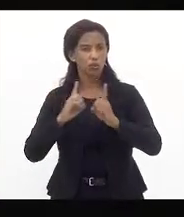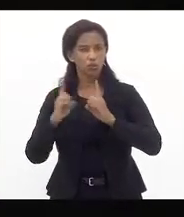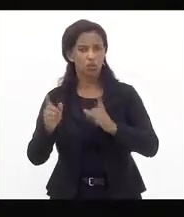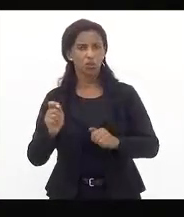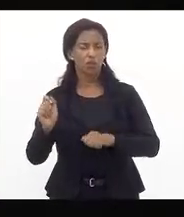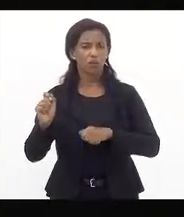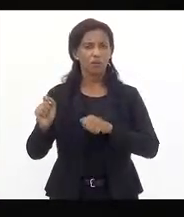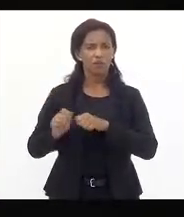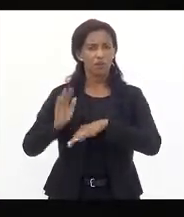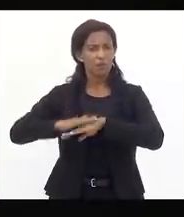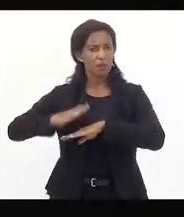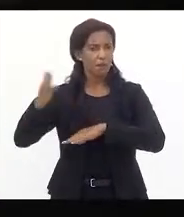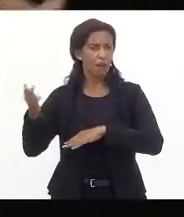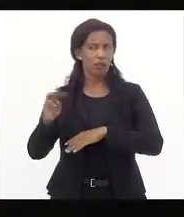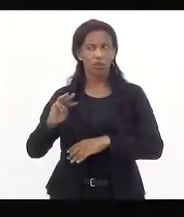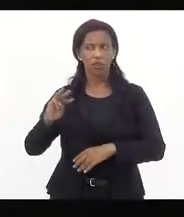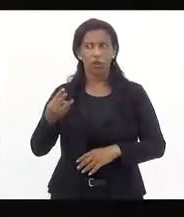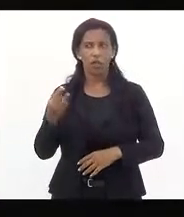fazer mais